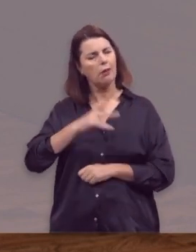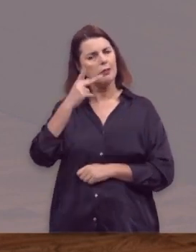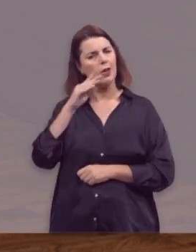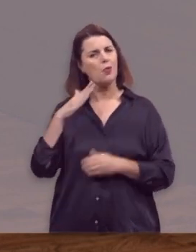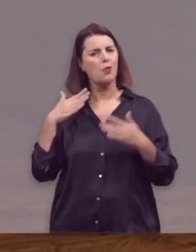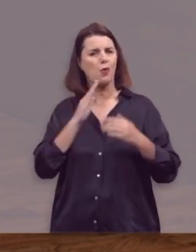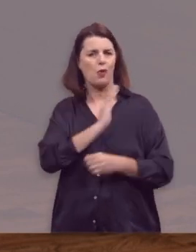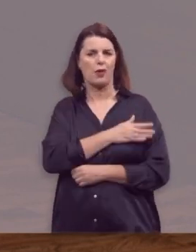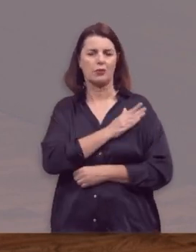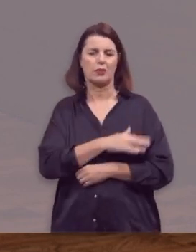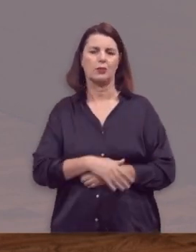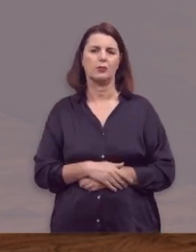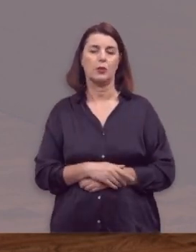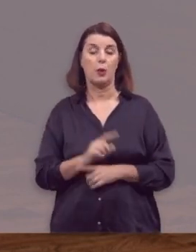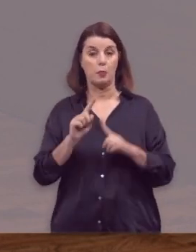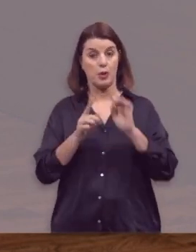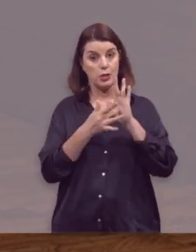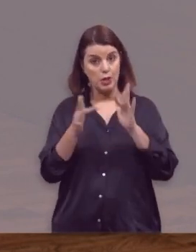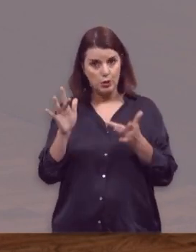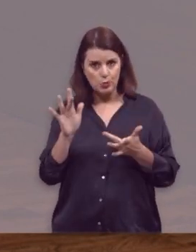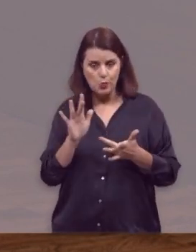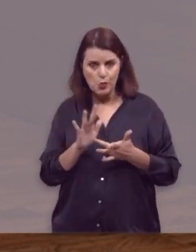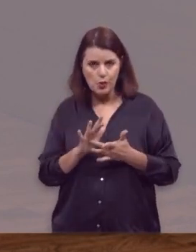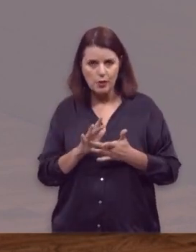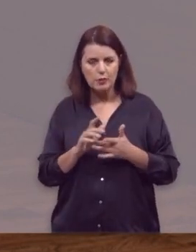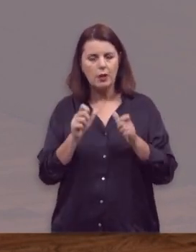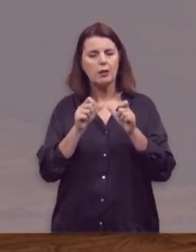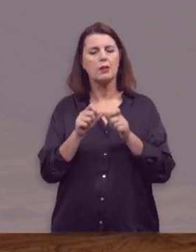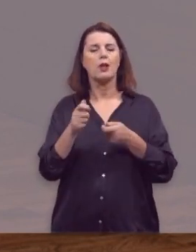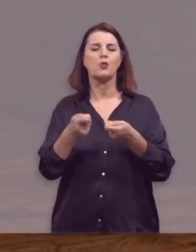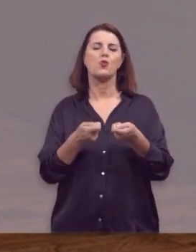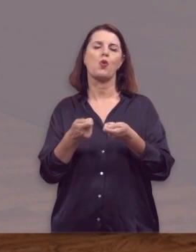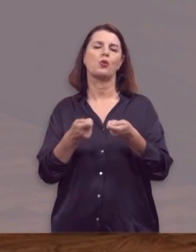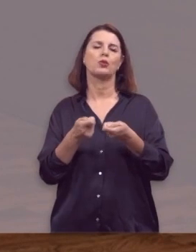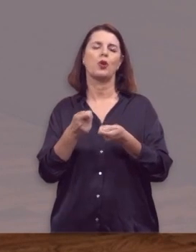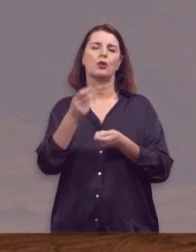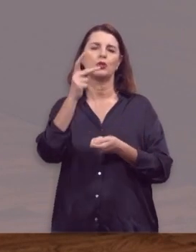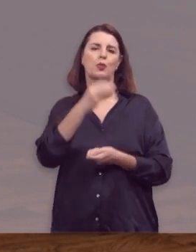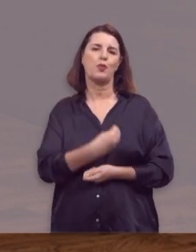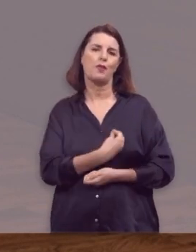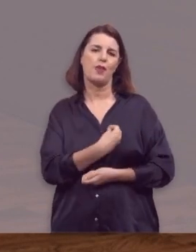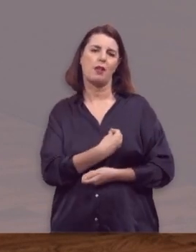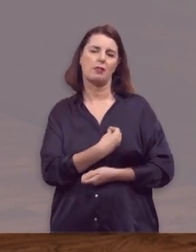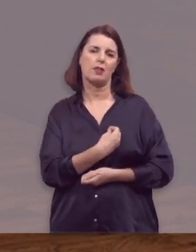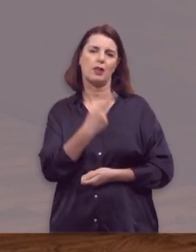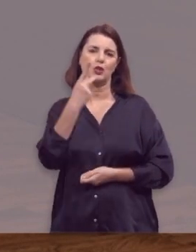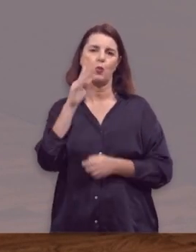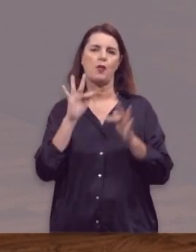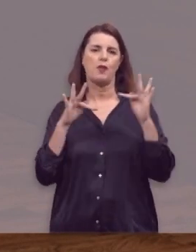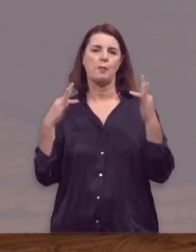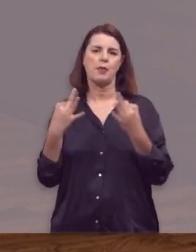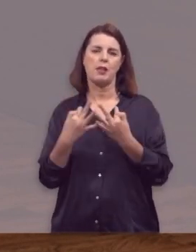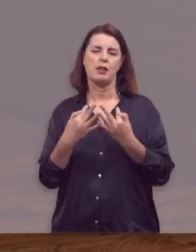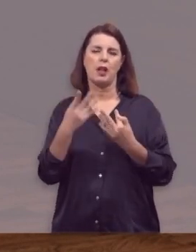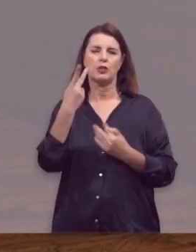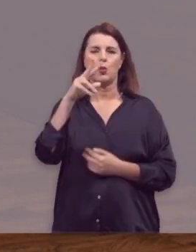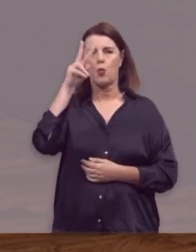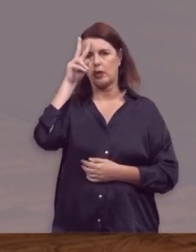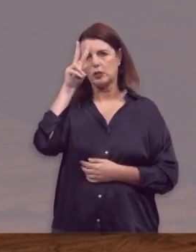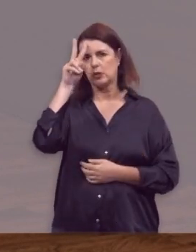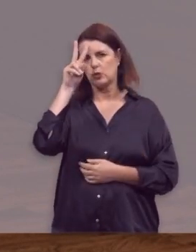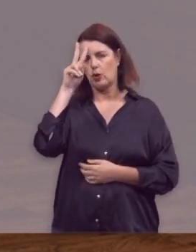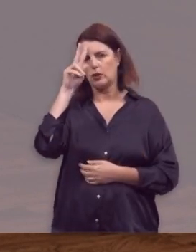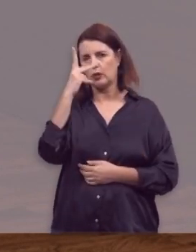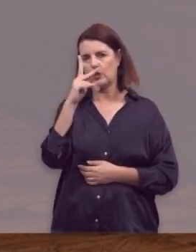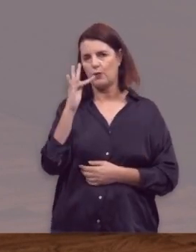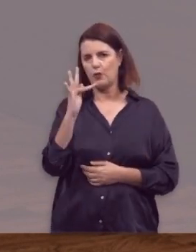coração, porque Ele, Jesus, está no controle da sua vida, da sua família, da sua história, do